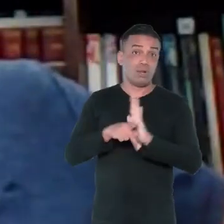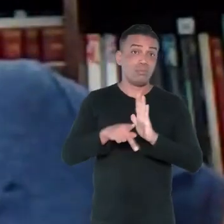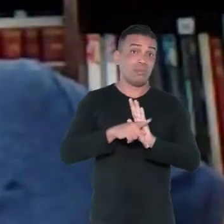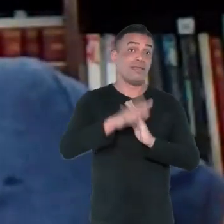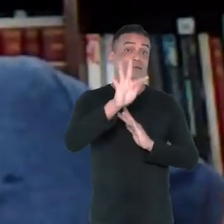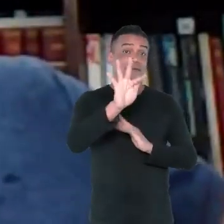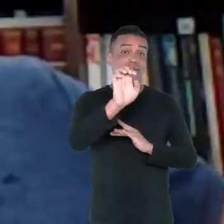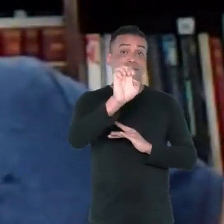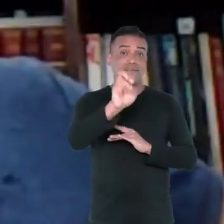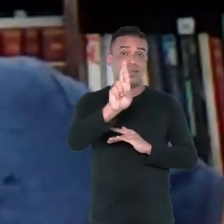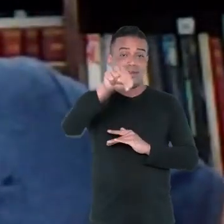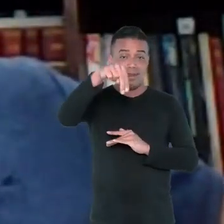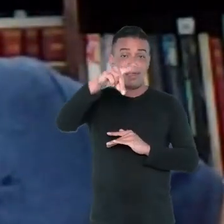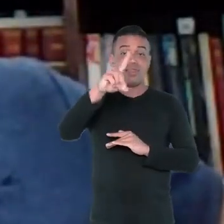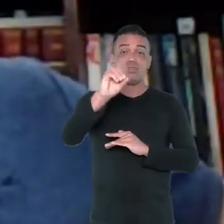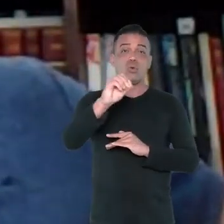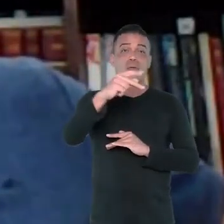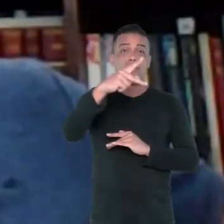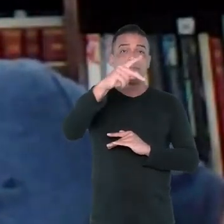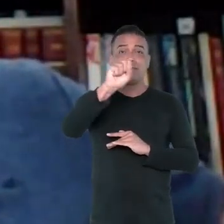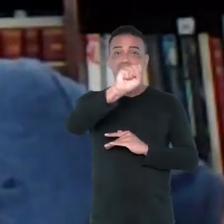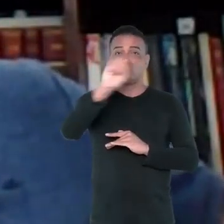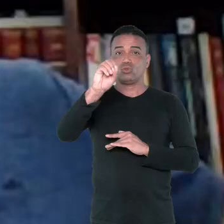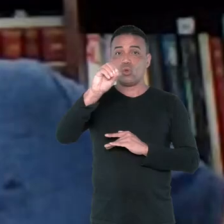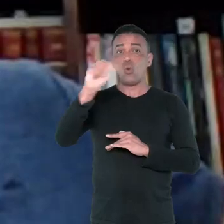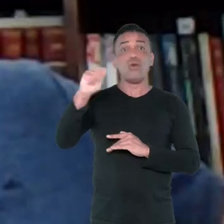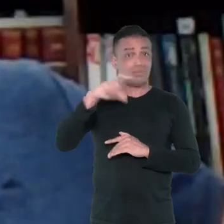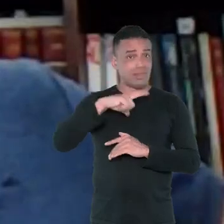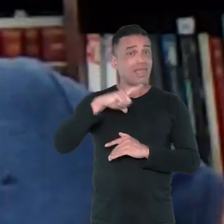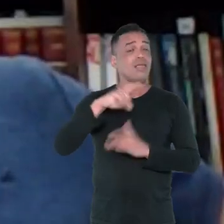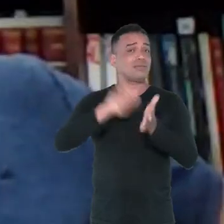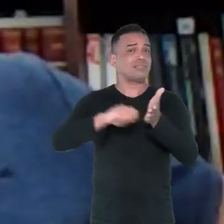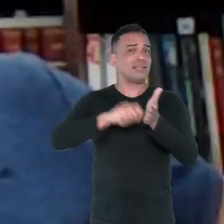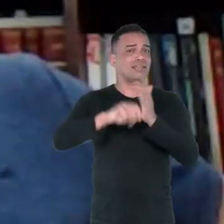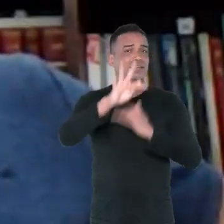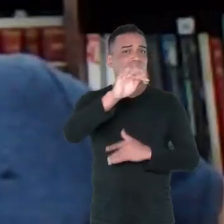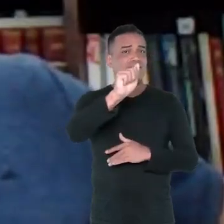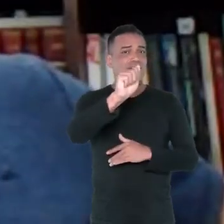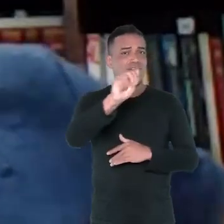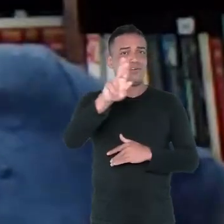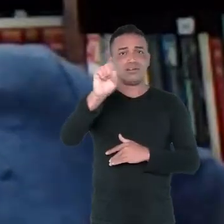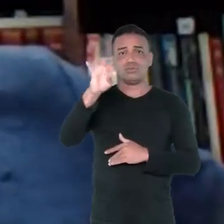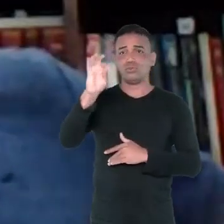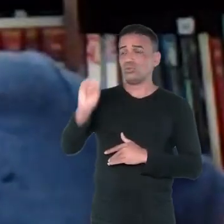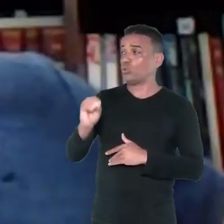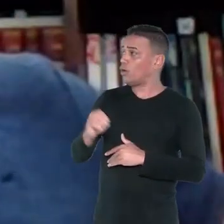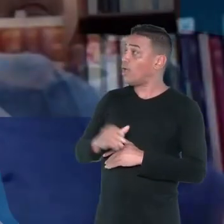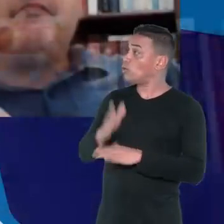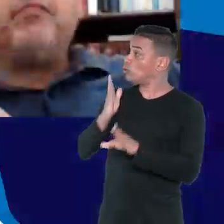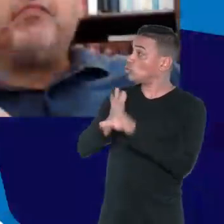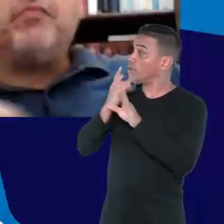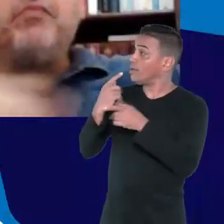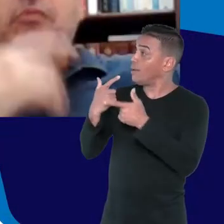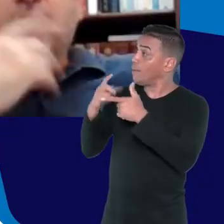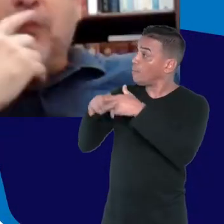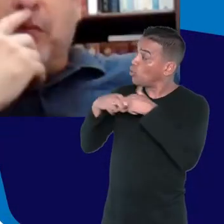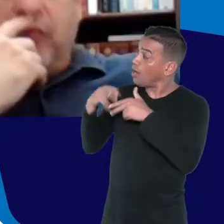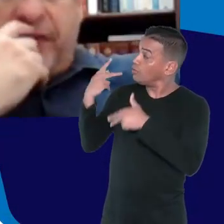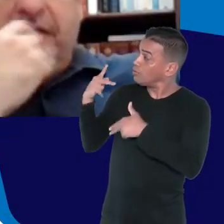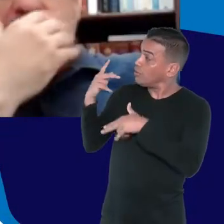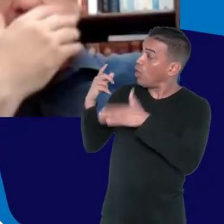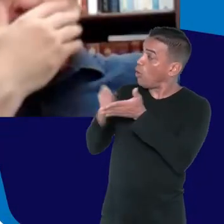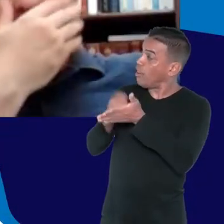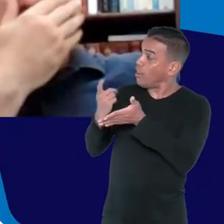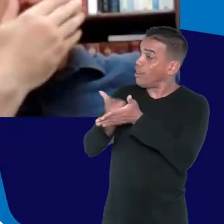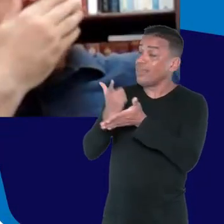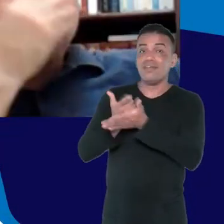Pessoa tem um Fausto dele também, né? Esse eu descobri pelo seu livro, eu não sabia, não conhecia. O do